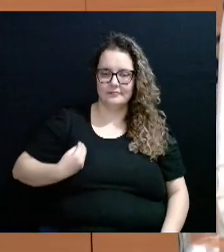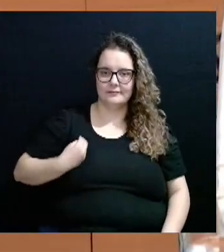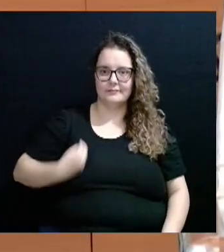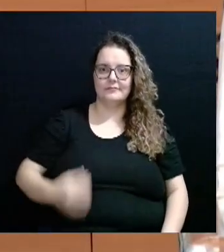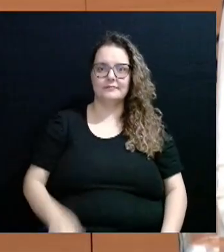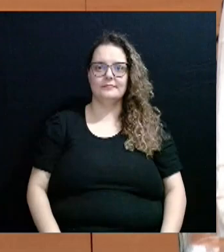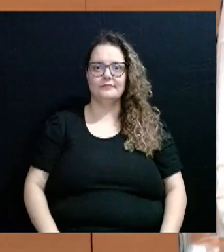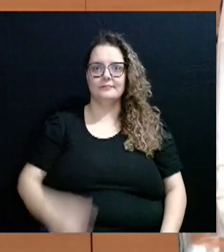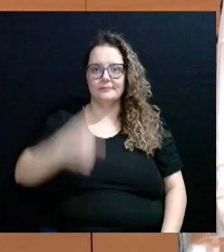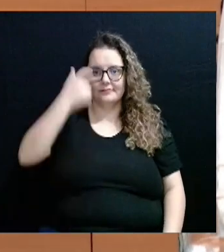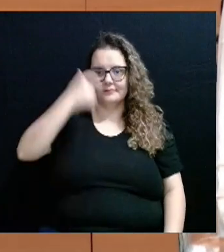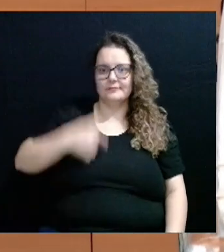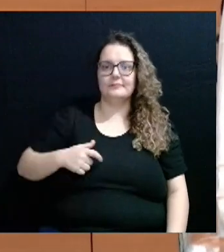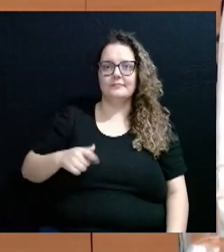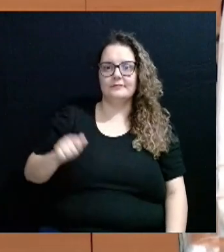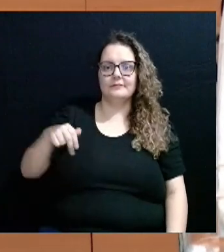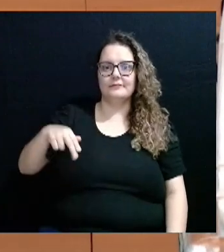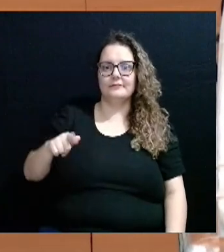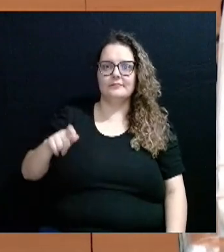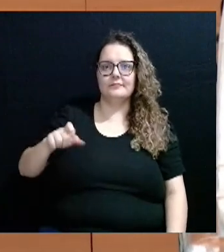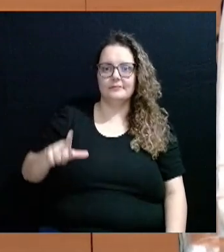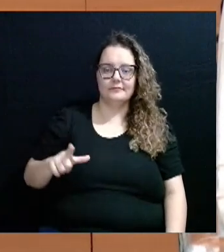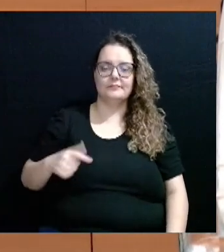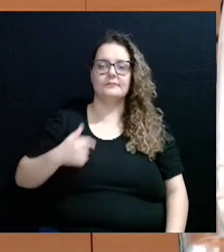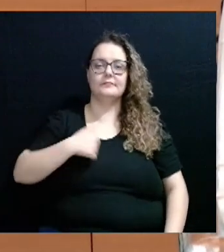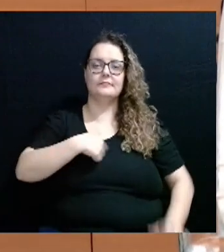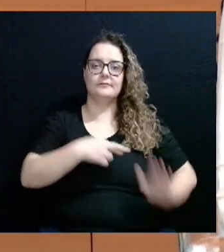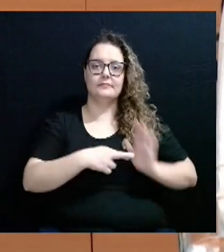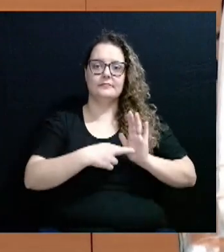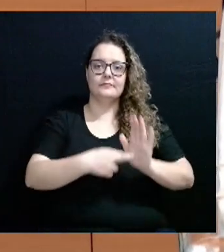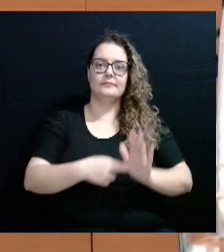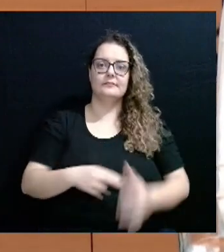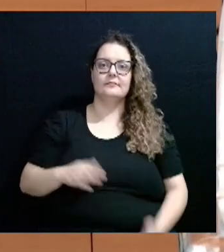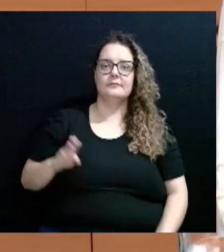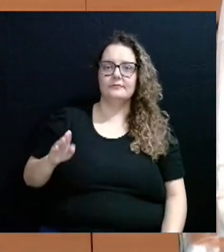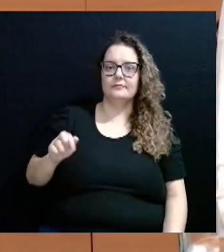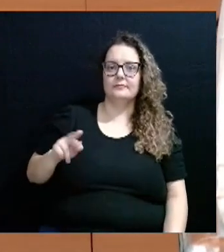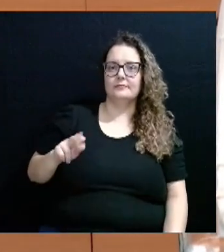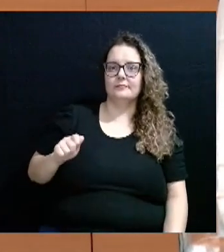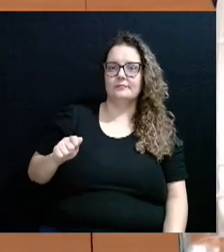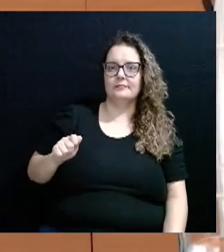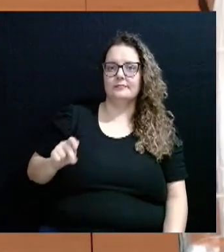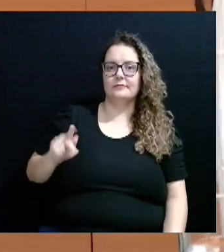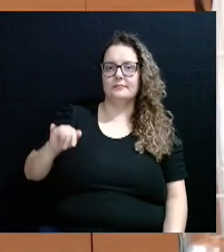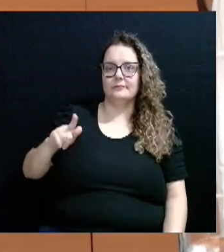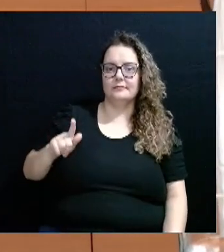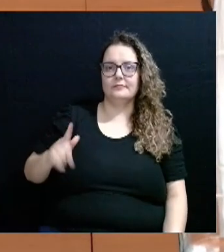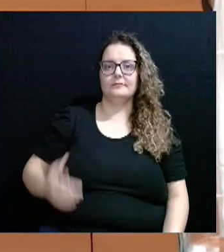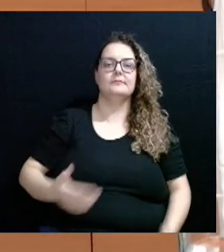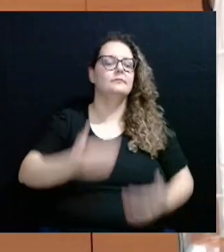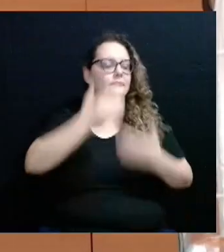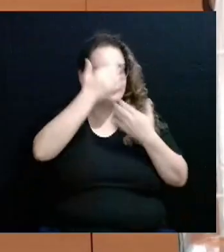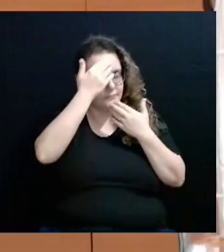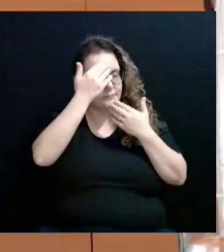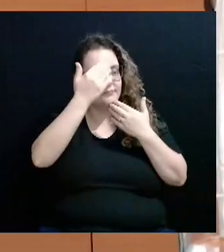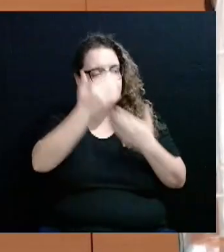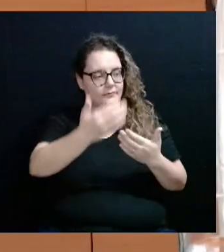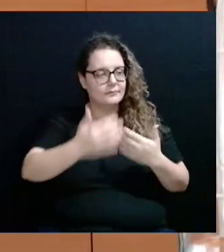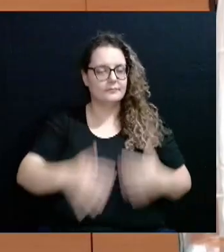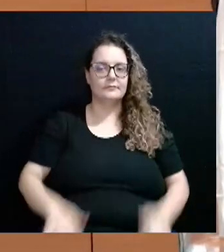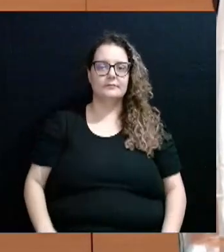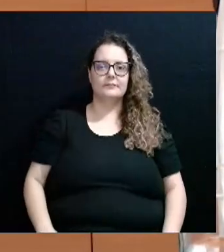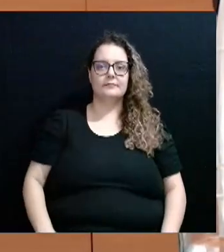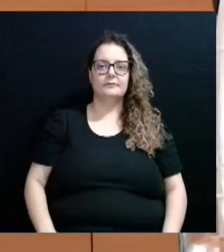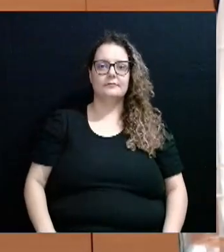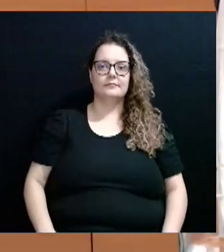Girl Angel One. Estou aqui representando o Breaking e deixo um agradecimento à composição